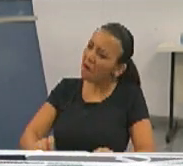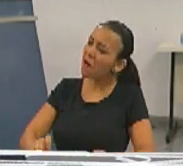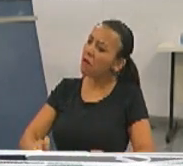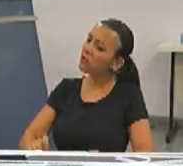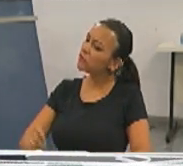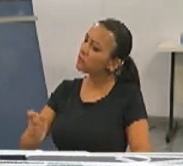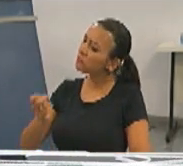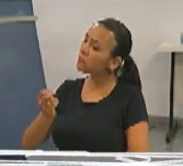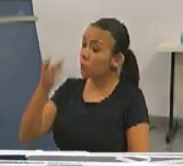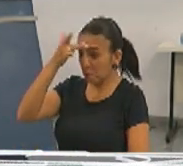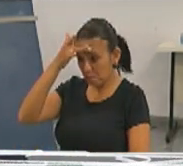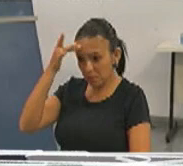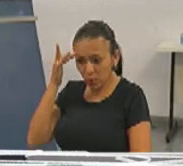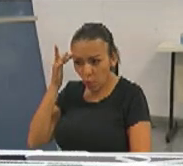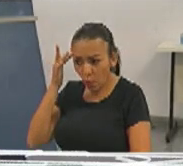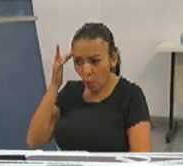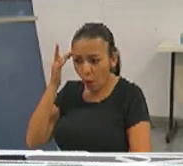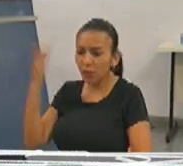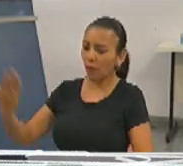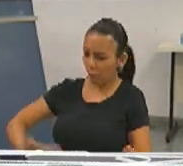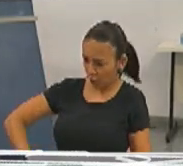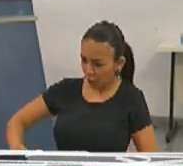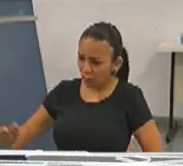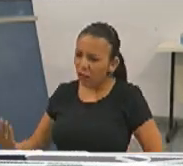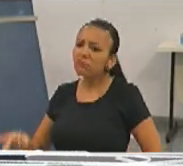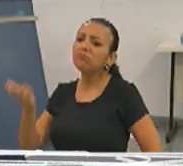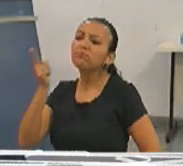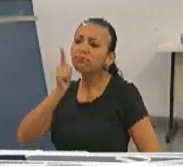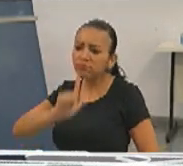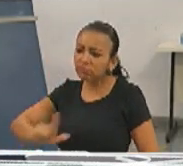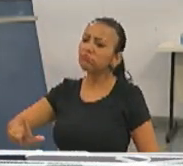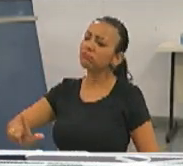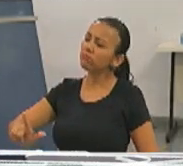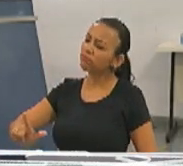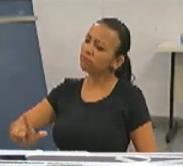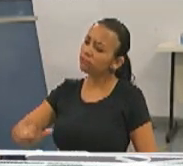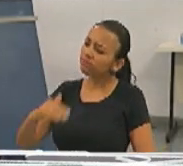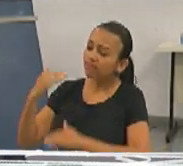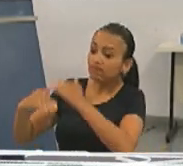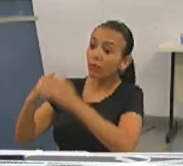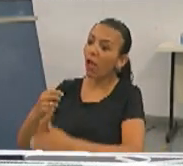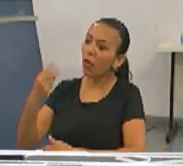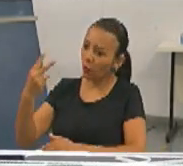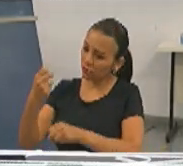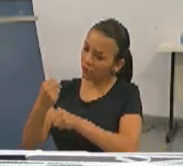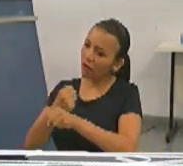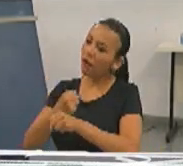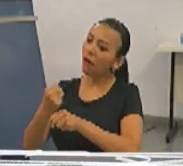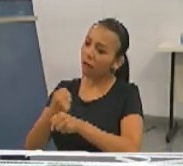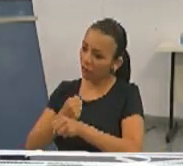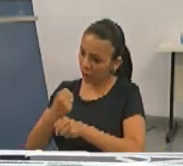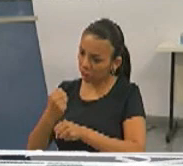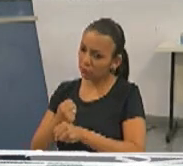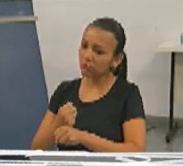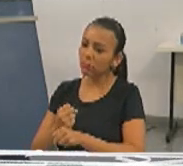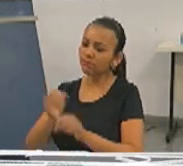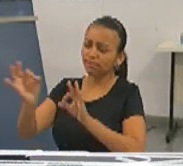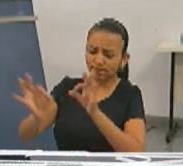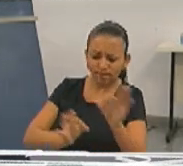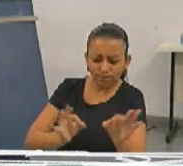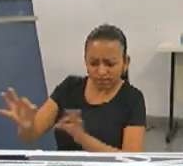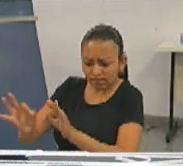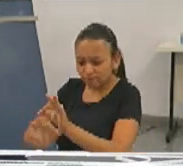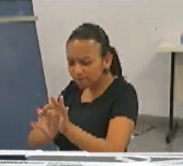de servidores, nós conseguimos passar os 2 primeiros anos só organizando